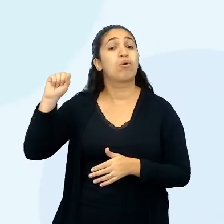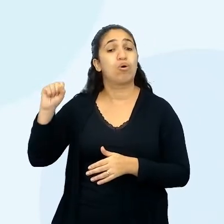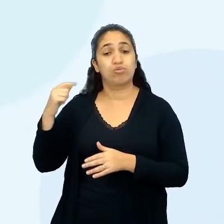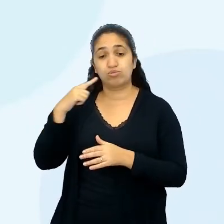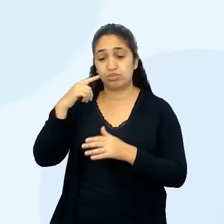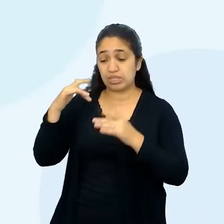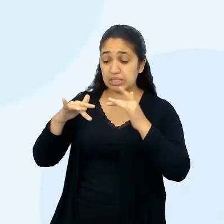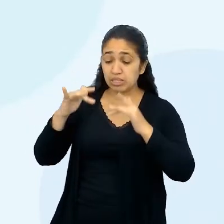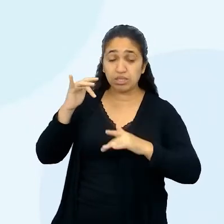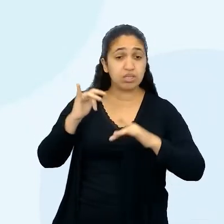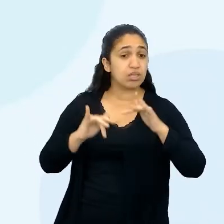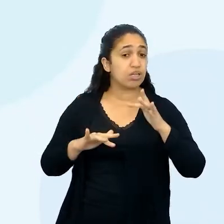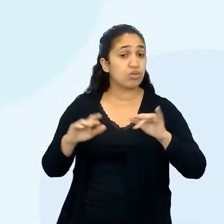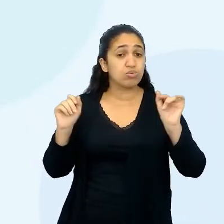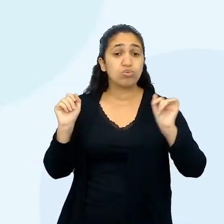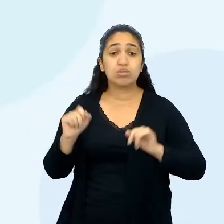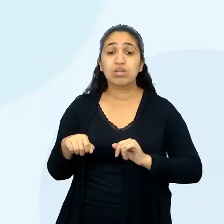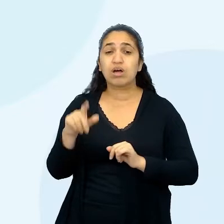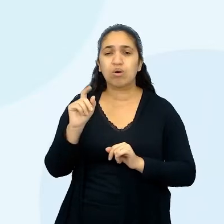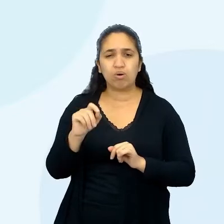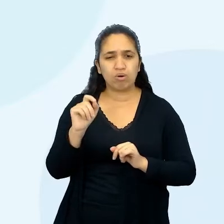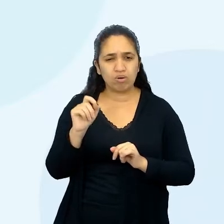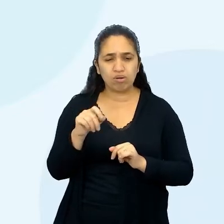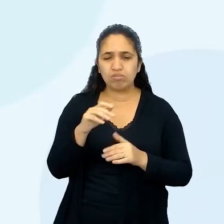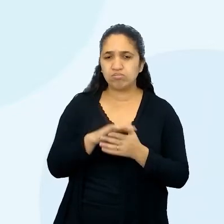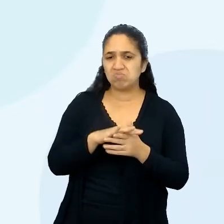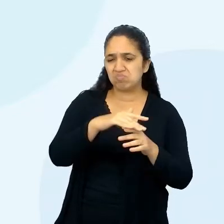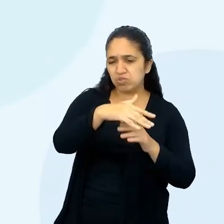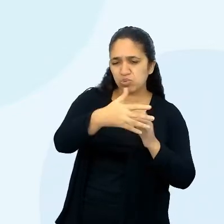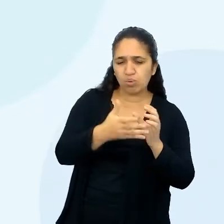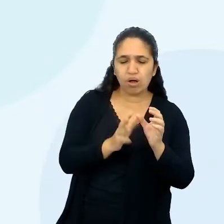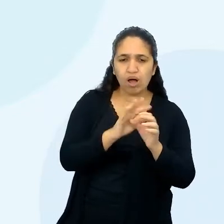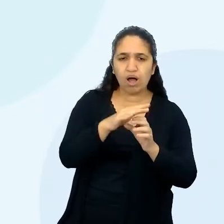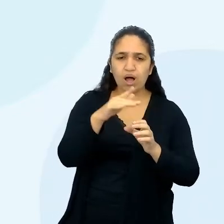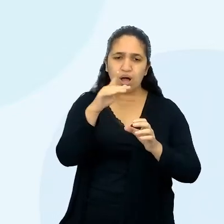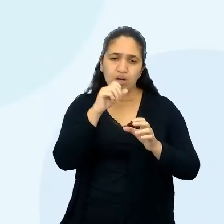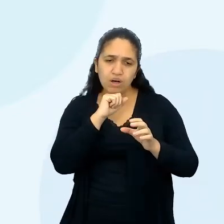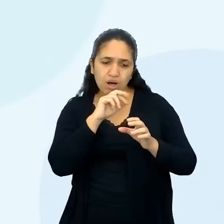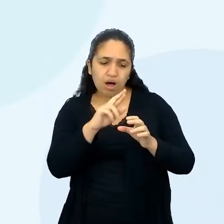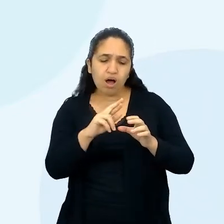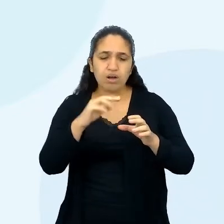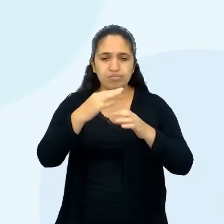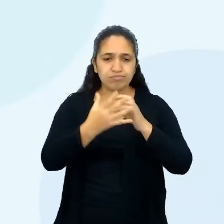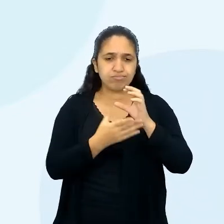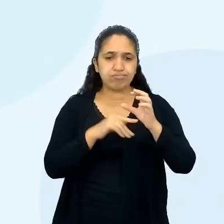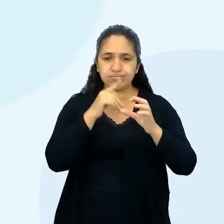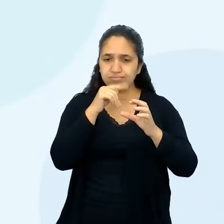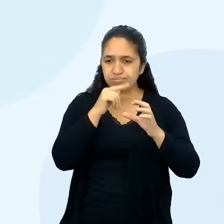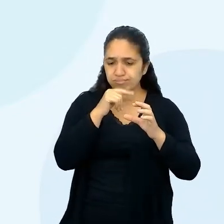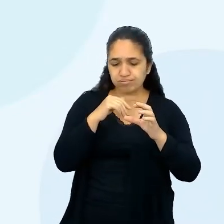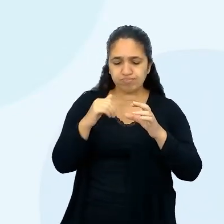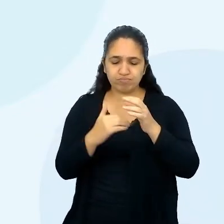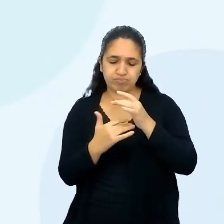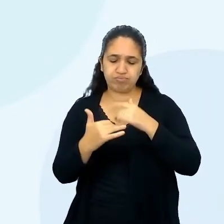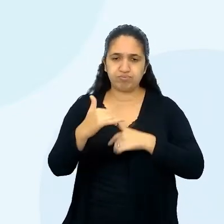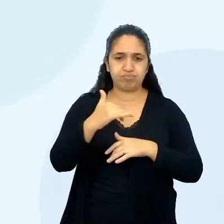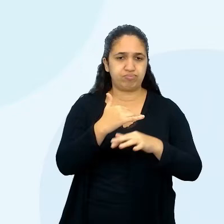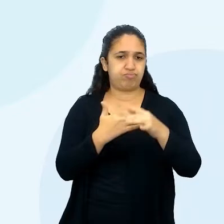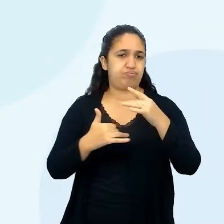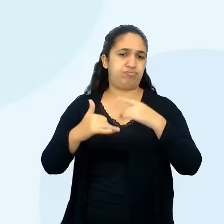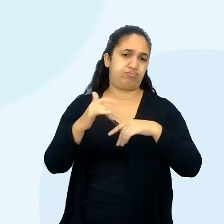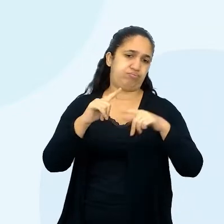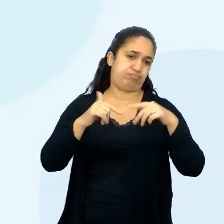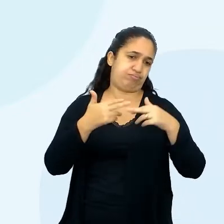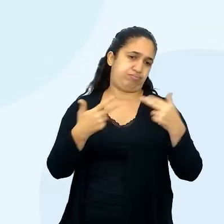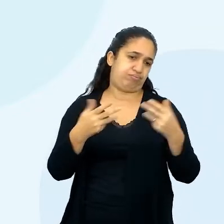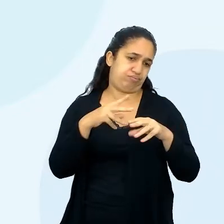ele pode ser aí, né, ter aí um lugar para o ar ou a água, dependendo, né, das propriedades